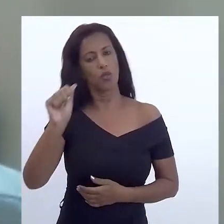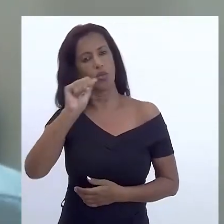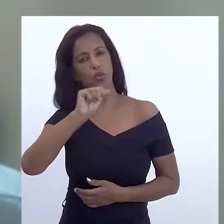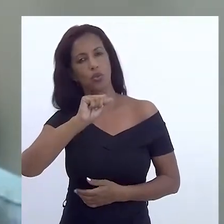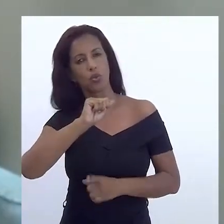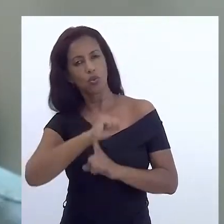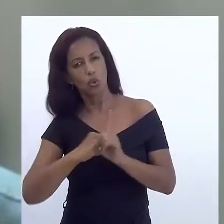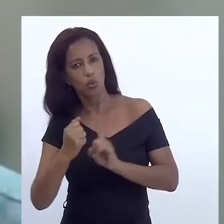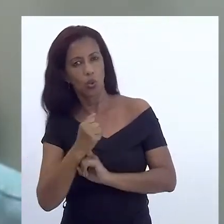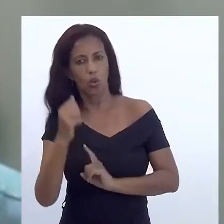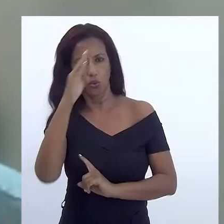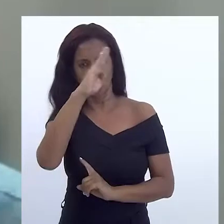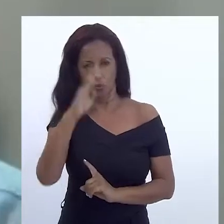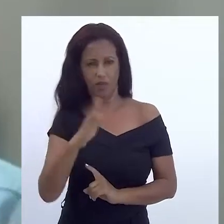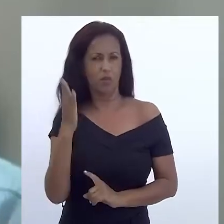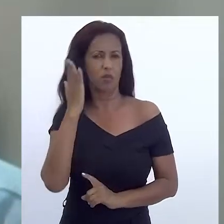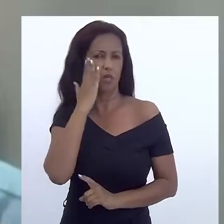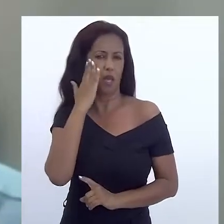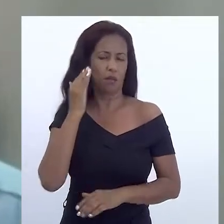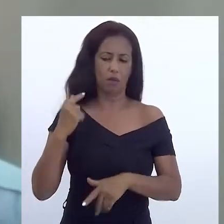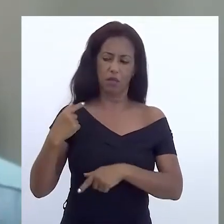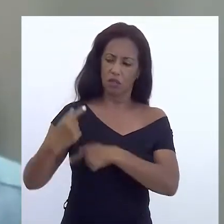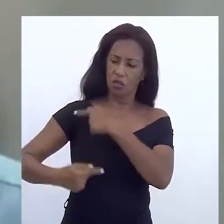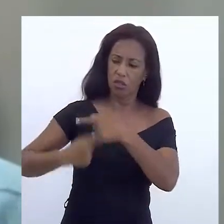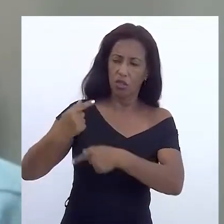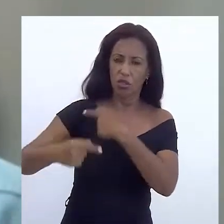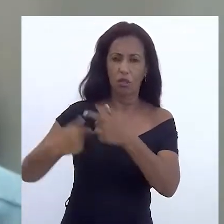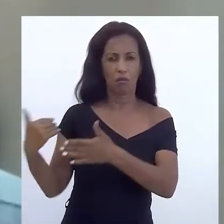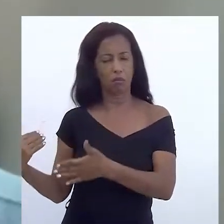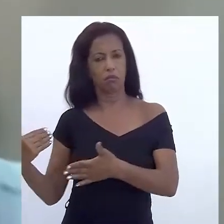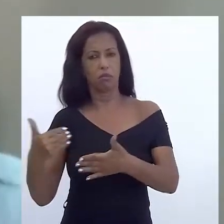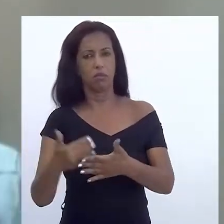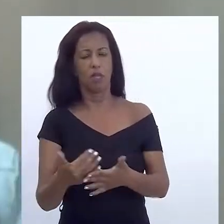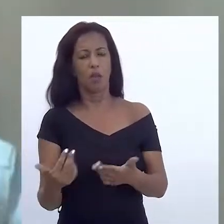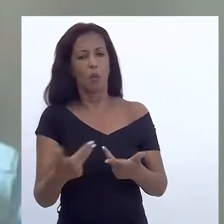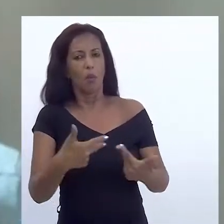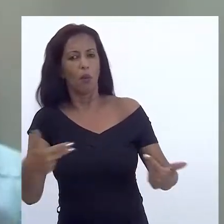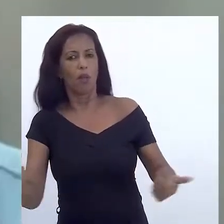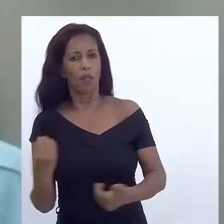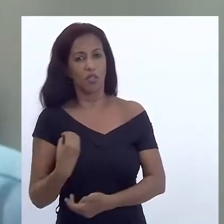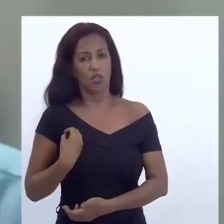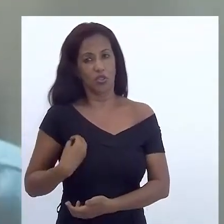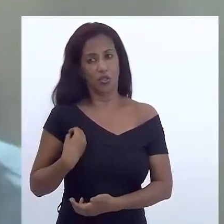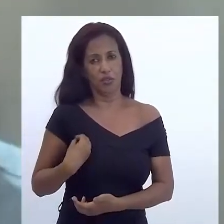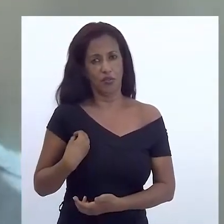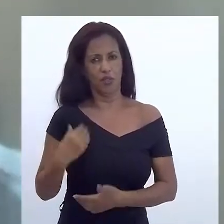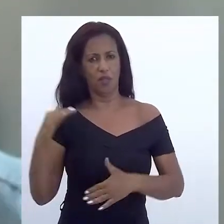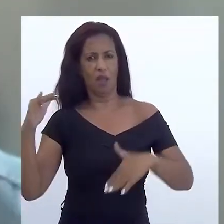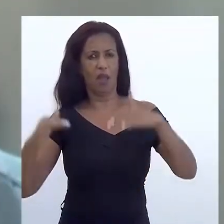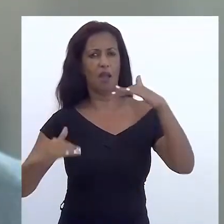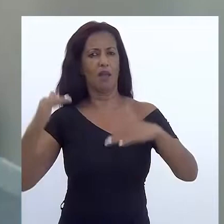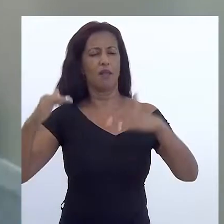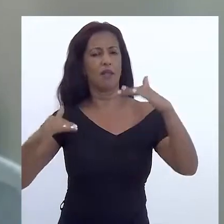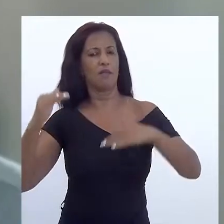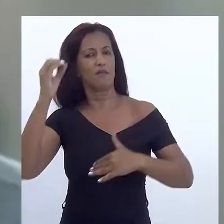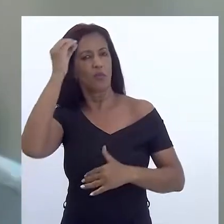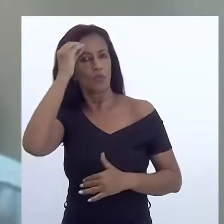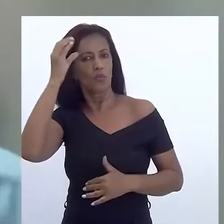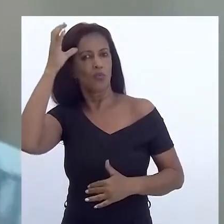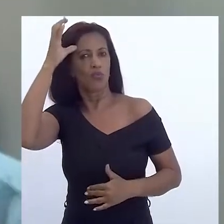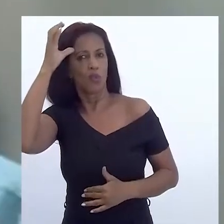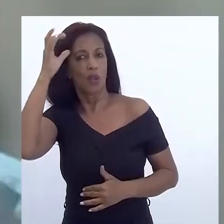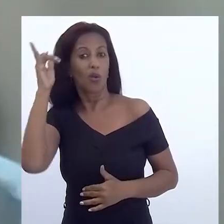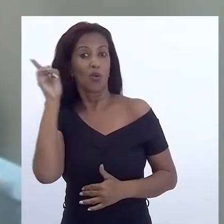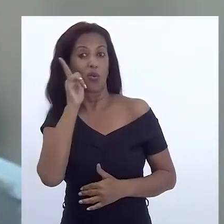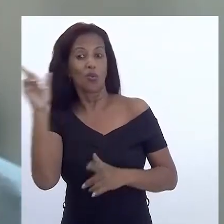sociológico do Brasil, que você calcula-se que tantas gerações, para que você venha a ter uma maior qualidade de vida, dá um salto a nível cultural, nós